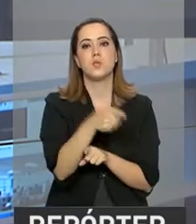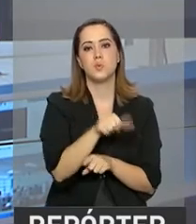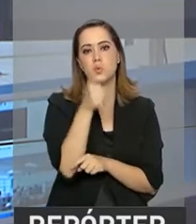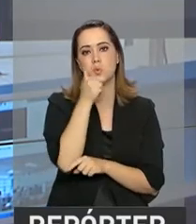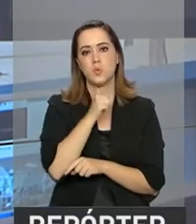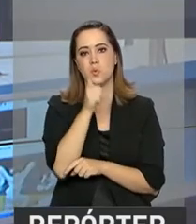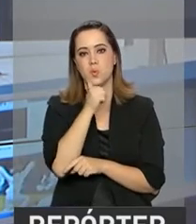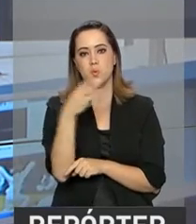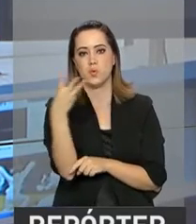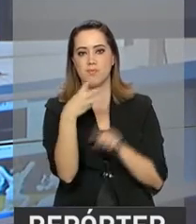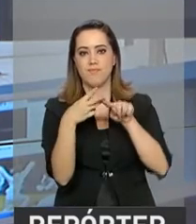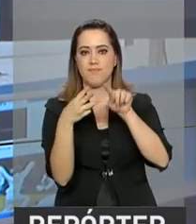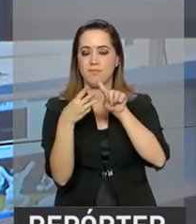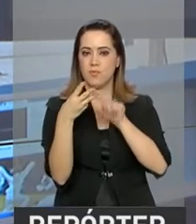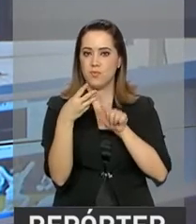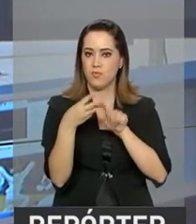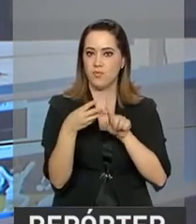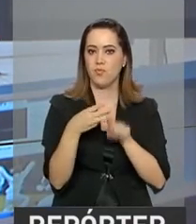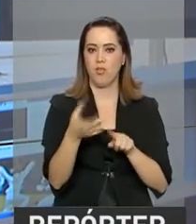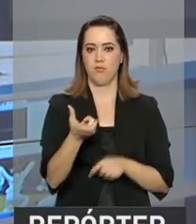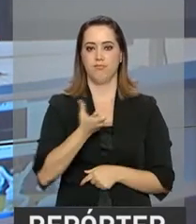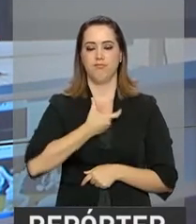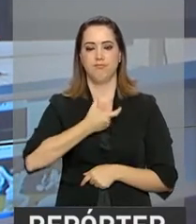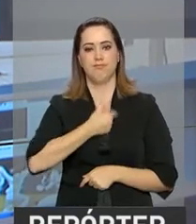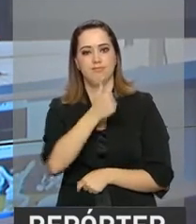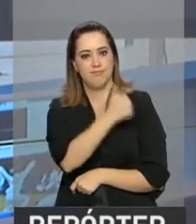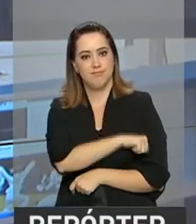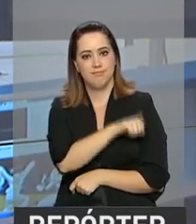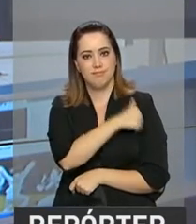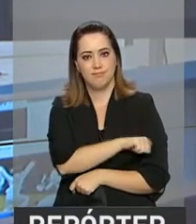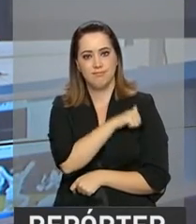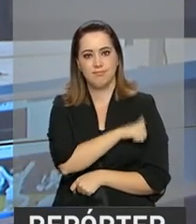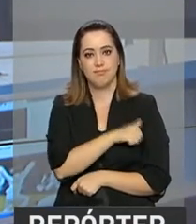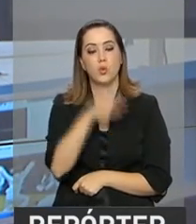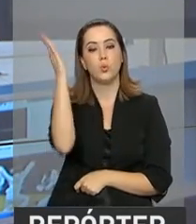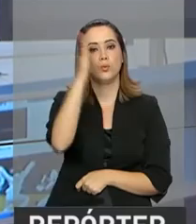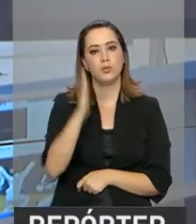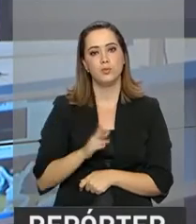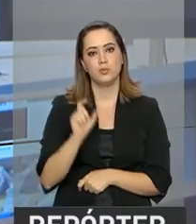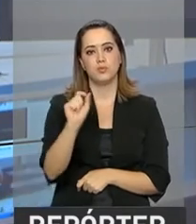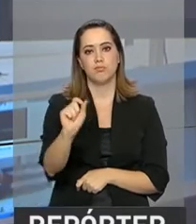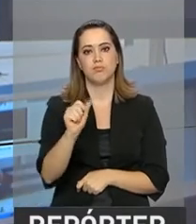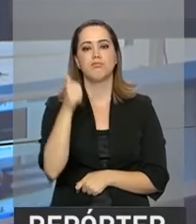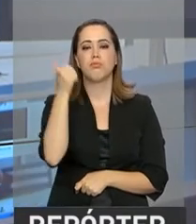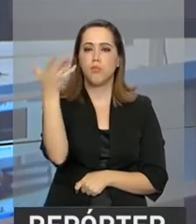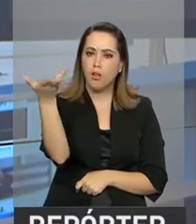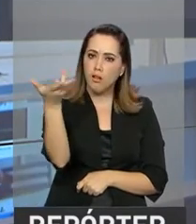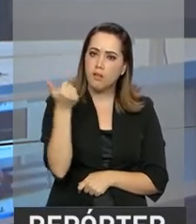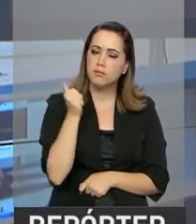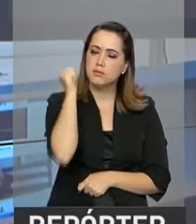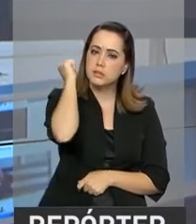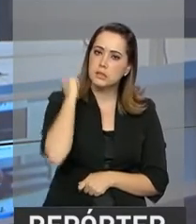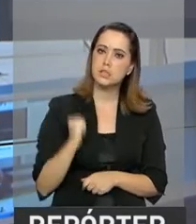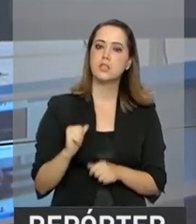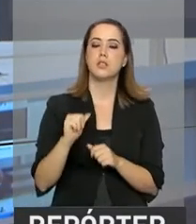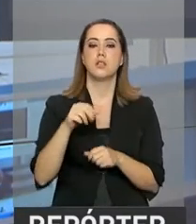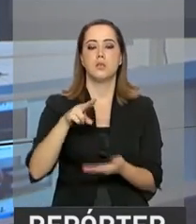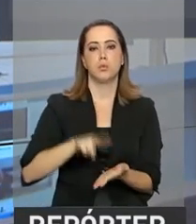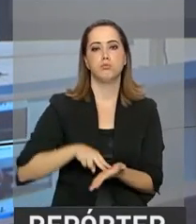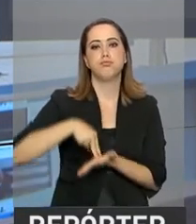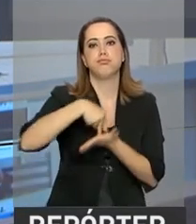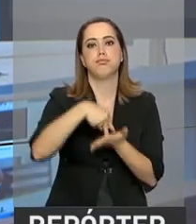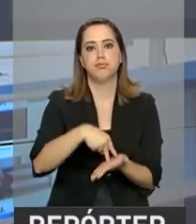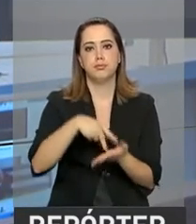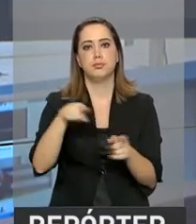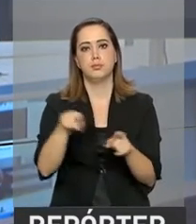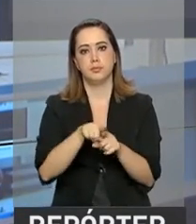a terceira medalha brasileira nas olimpíadas do rio de janeiro o atleta faz parte do programa do governo federal bolsa atleta pódio e nos